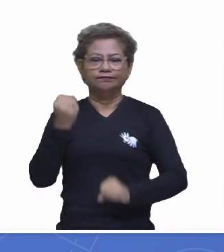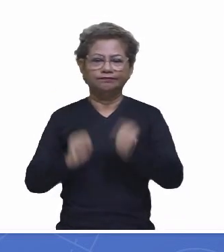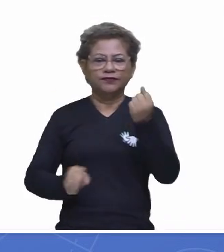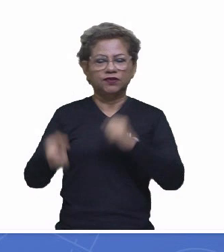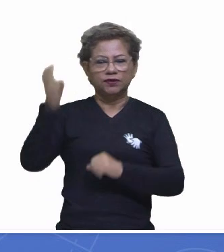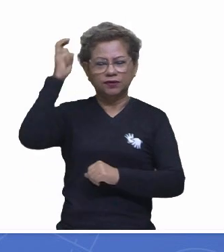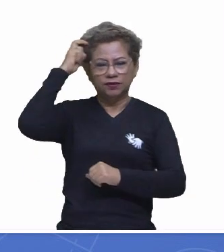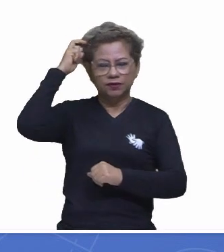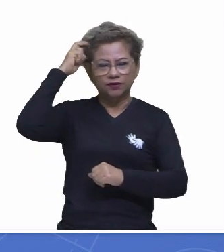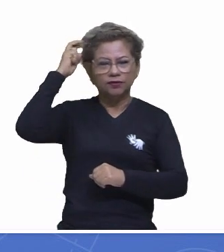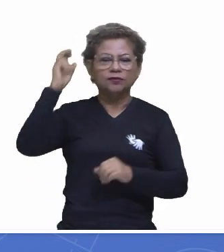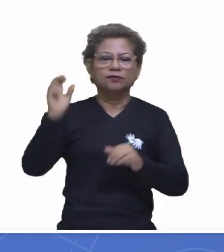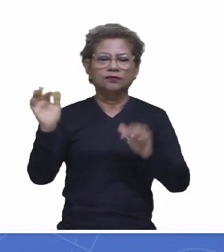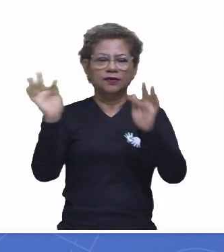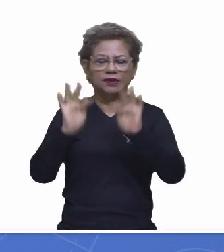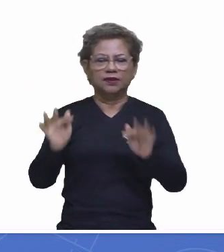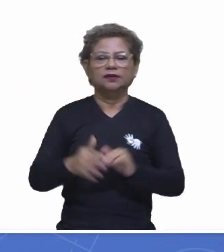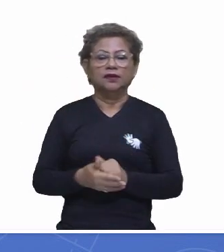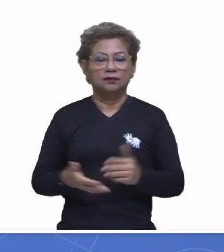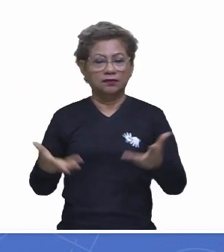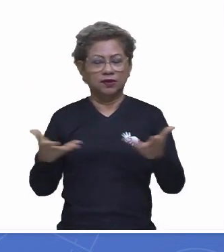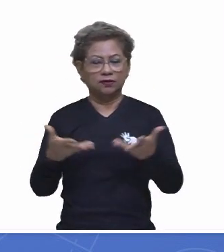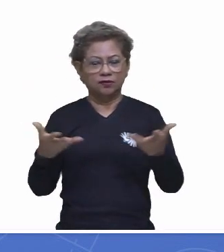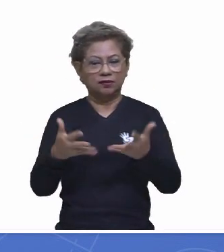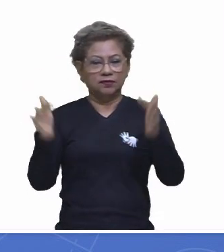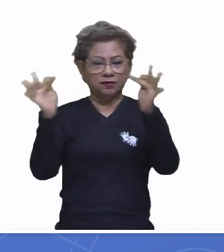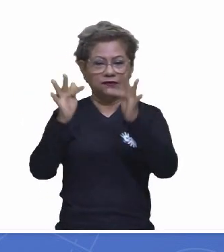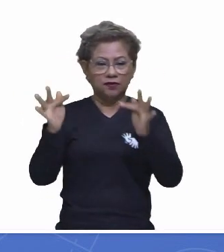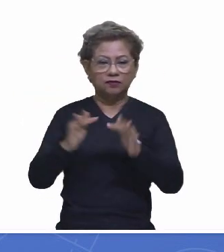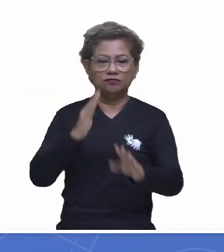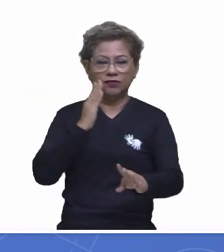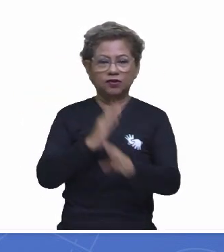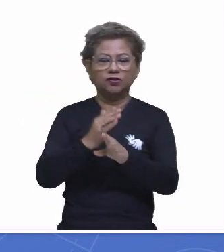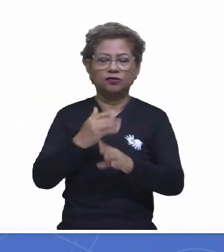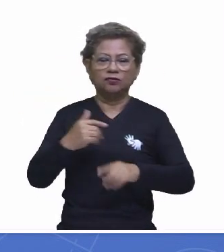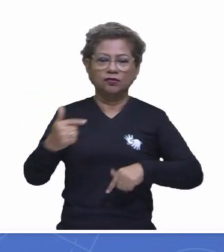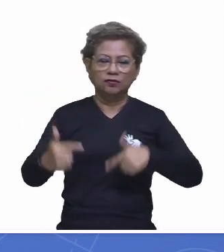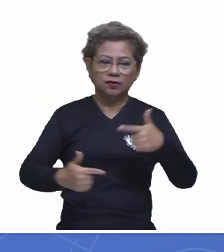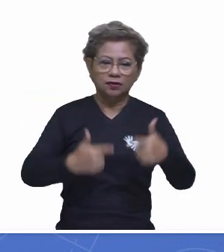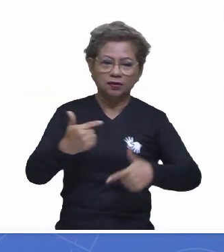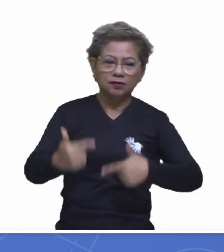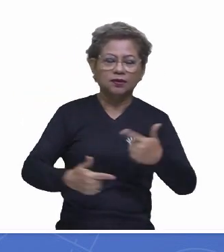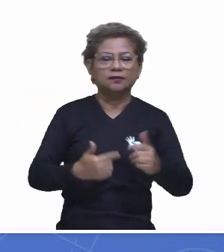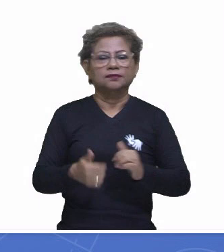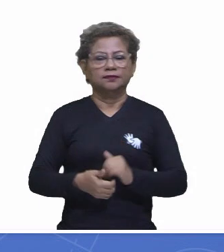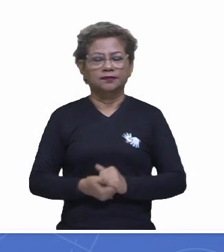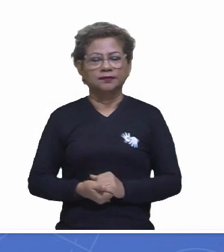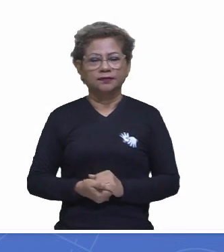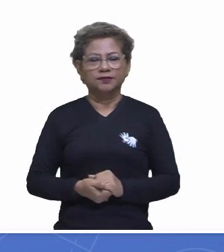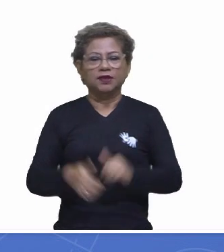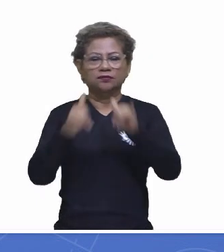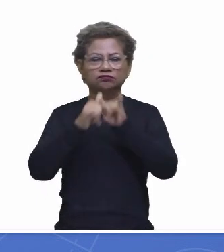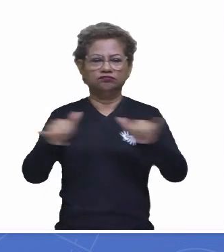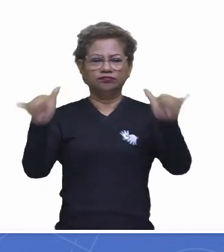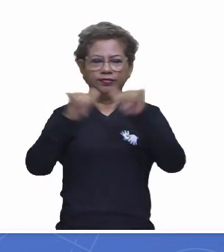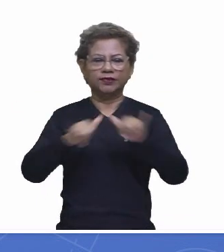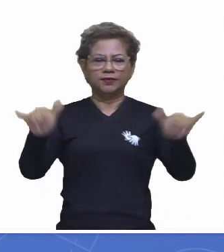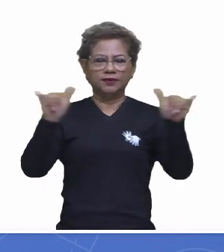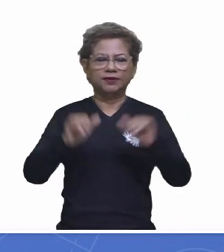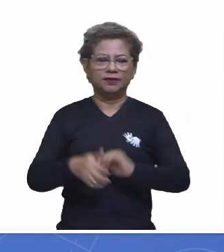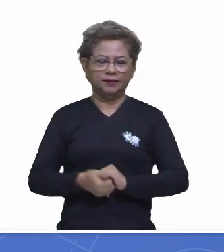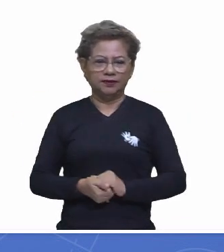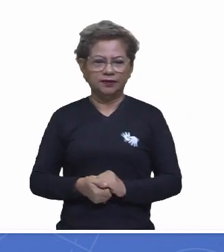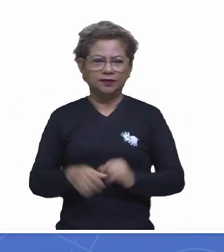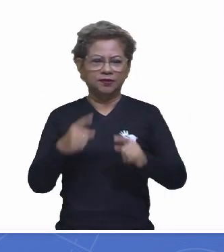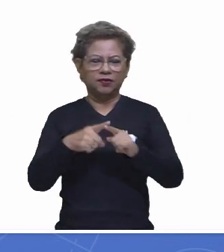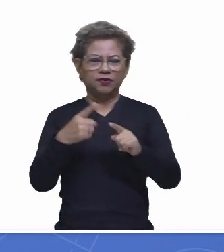Tornou-se perigoso o emprego da palavra felicidade desde seu mau uso pela propaganda. Os que se